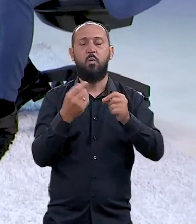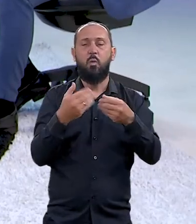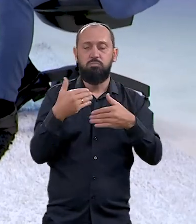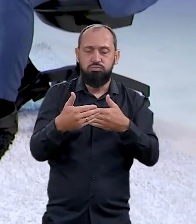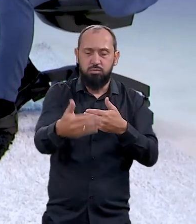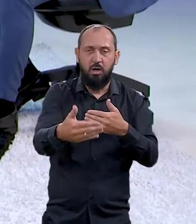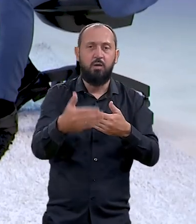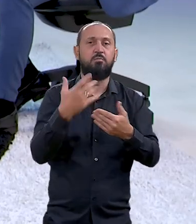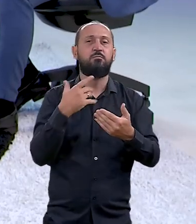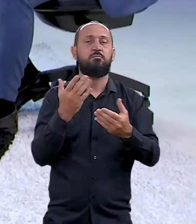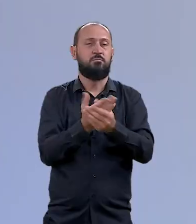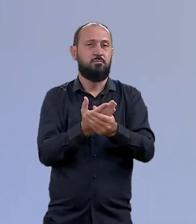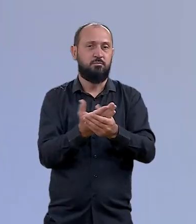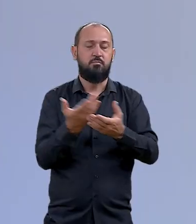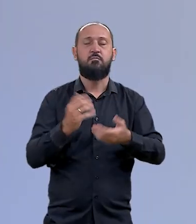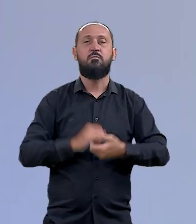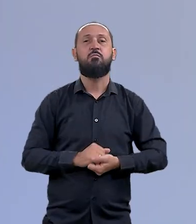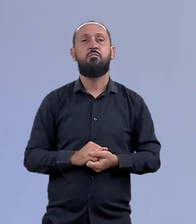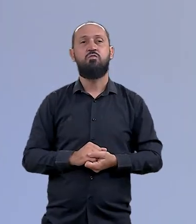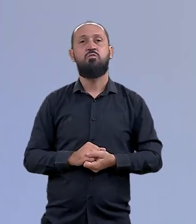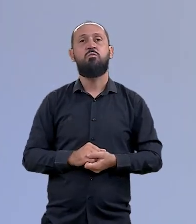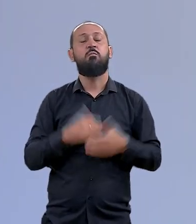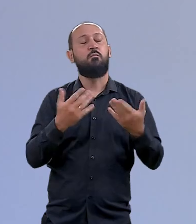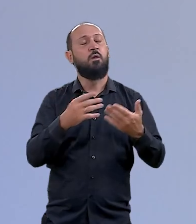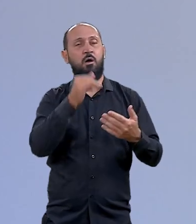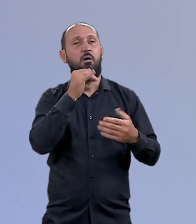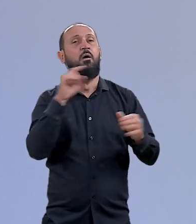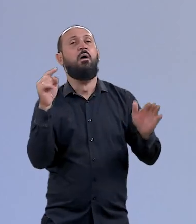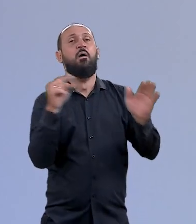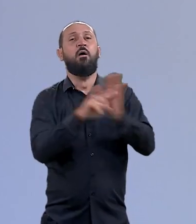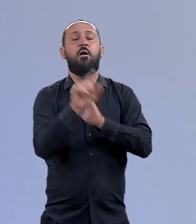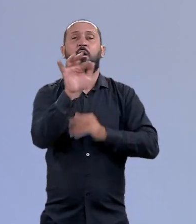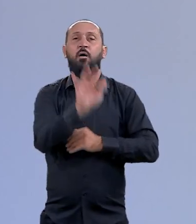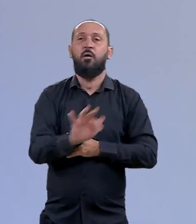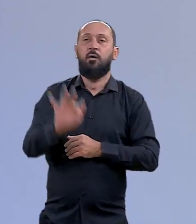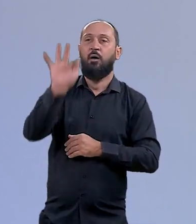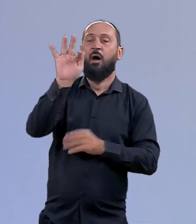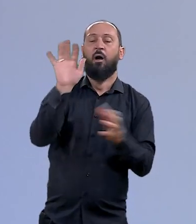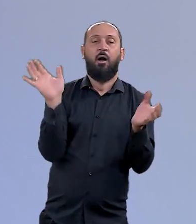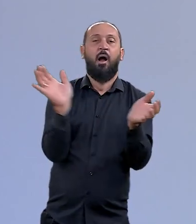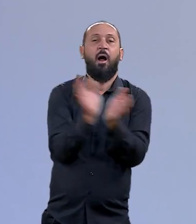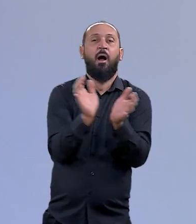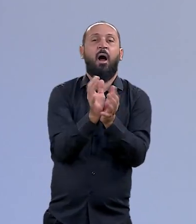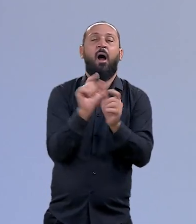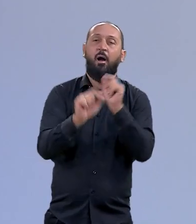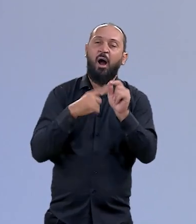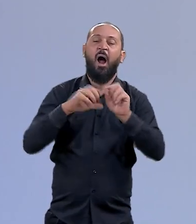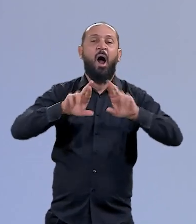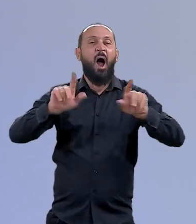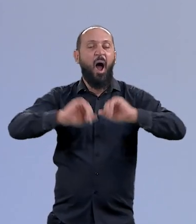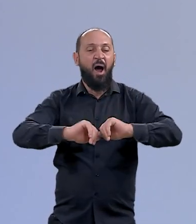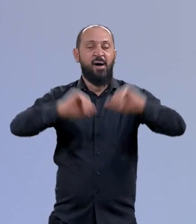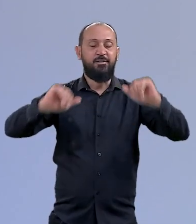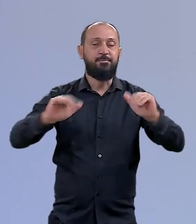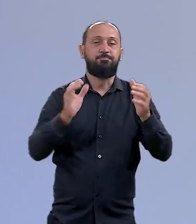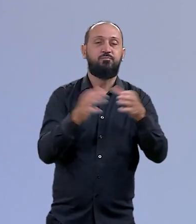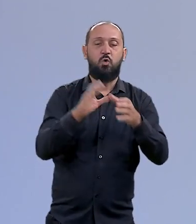toda é a estrutura, né, da Justiça Eleitoral que está à disposição do cidadão, está à disposição dos candidatos, né, para que